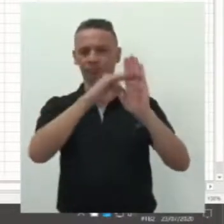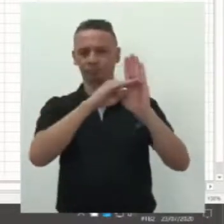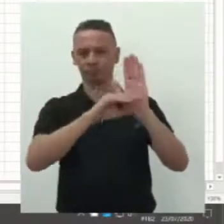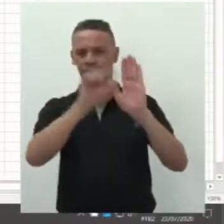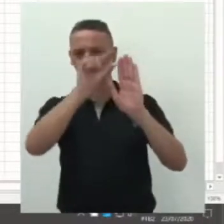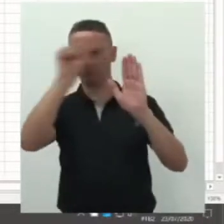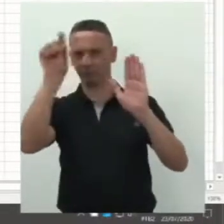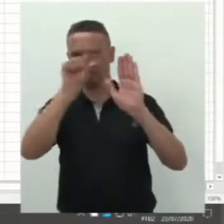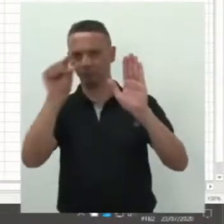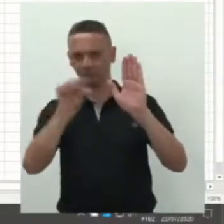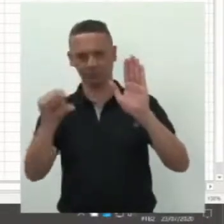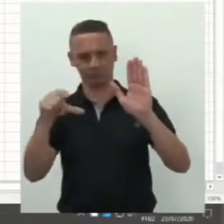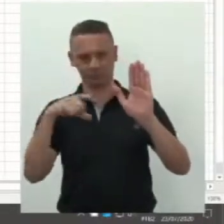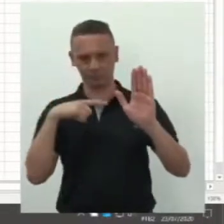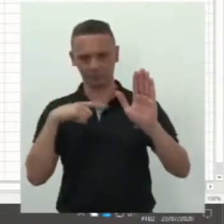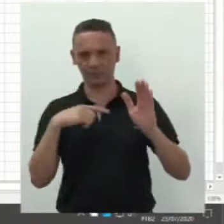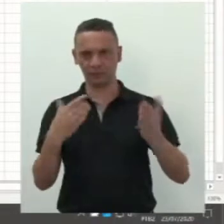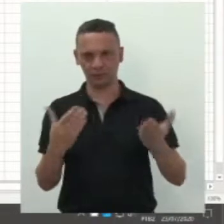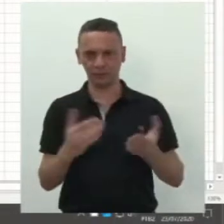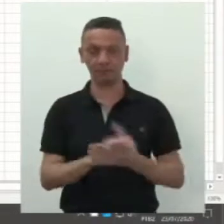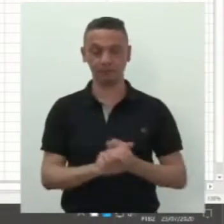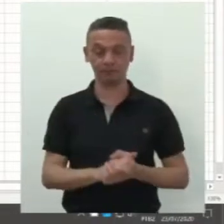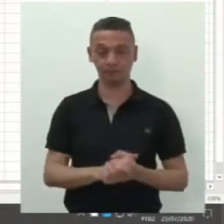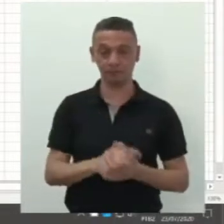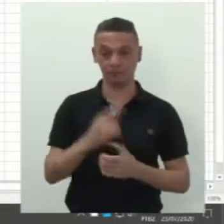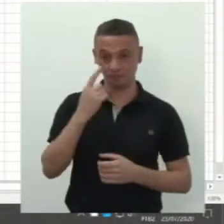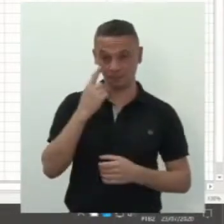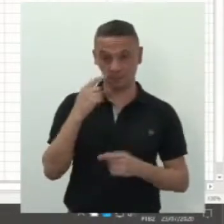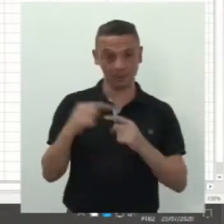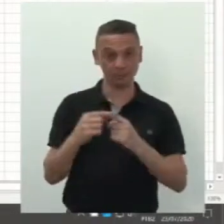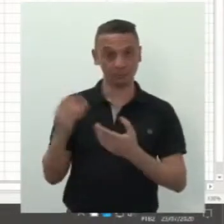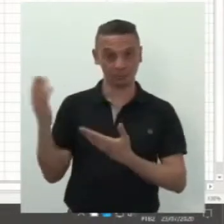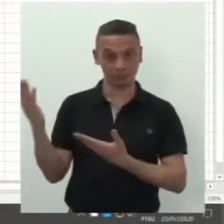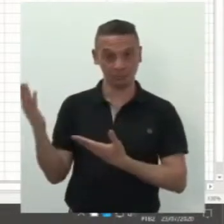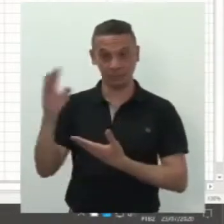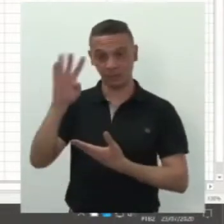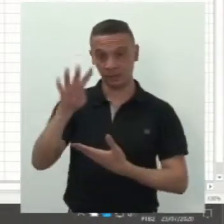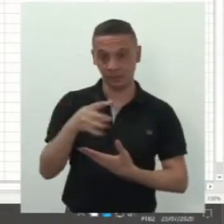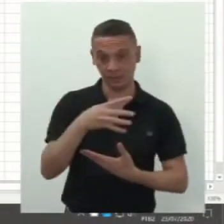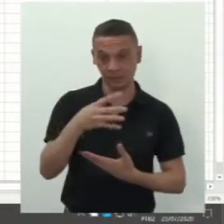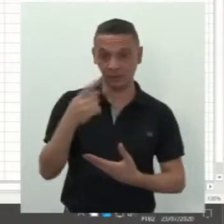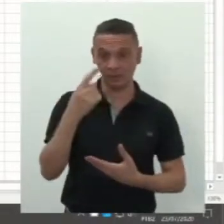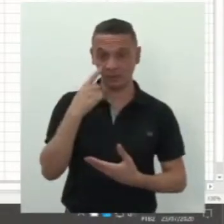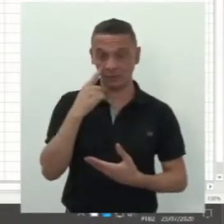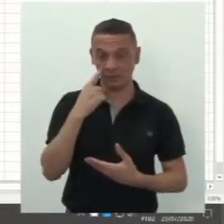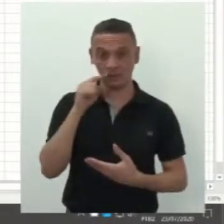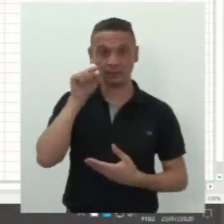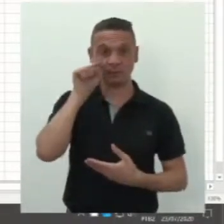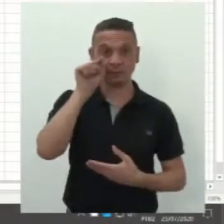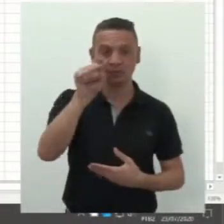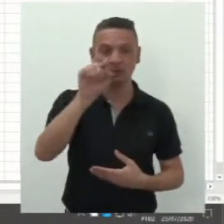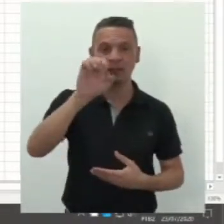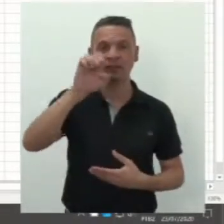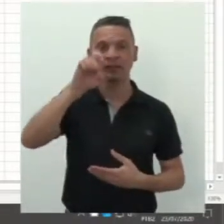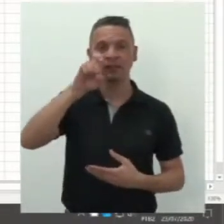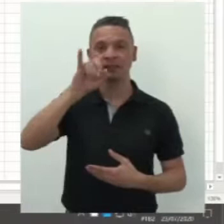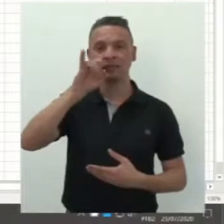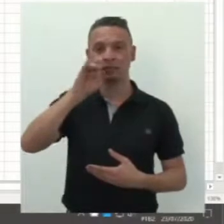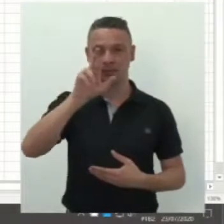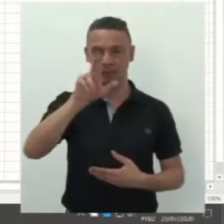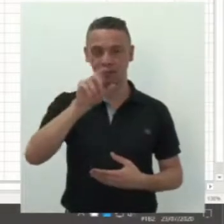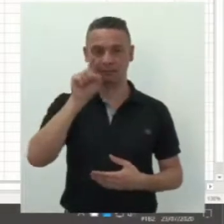dados, revisão, exibir. Essas são as opções do Excel. Se a gente vem aqui em exibir, a gente tem a opção aqui,